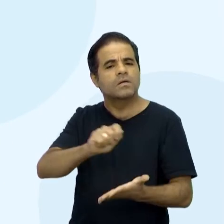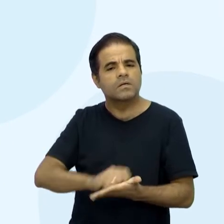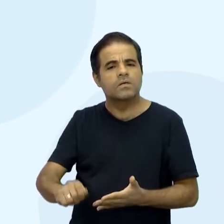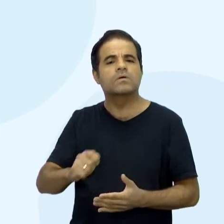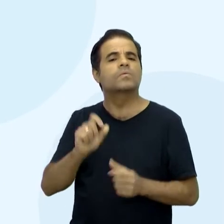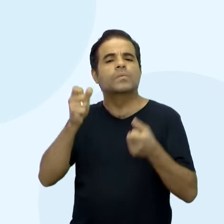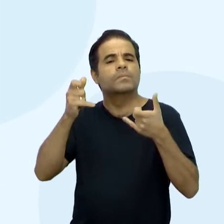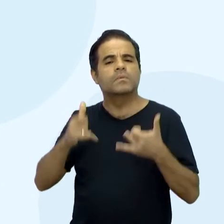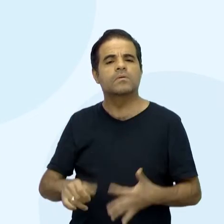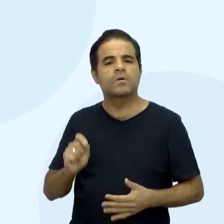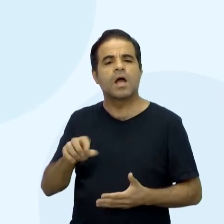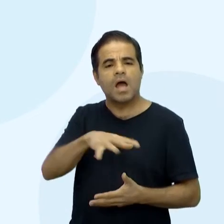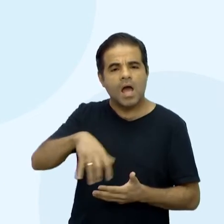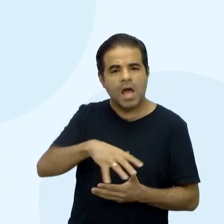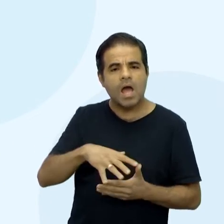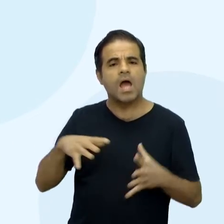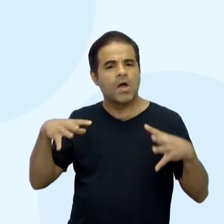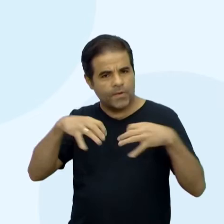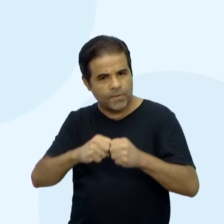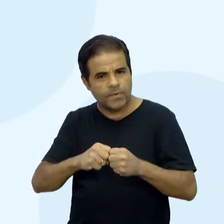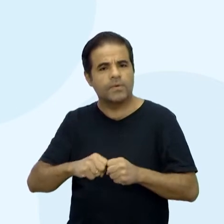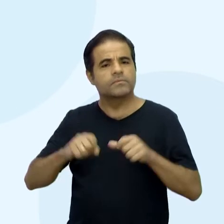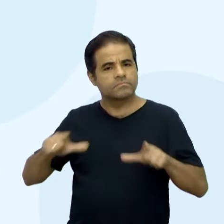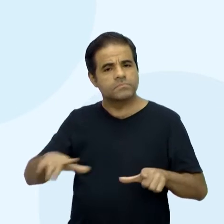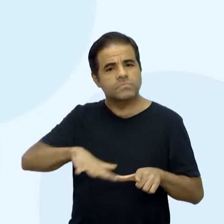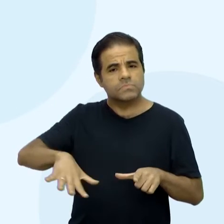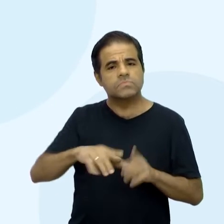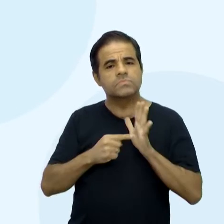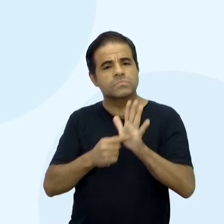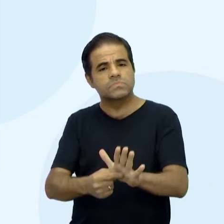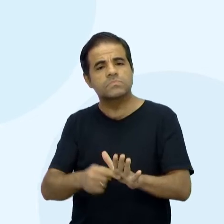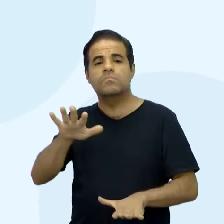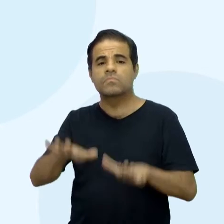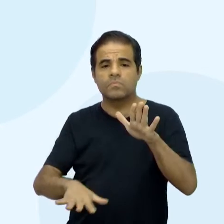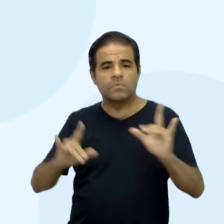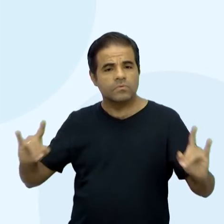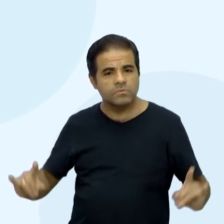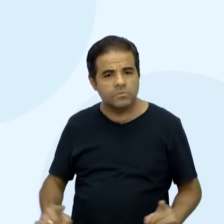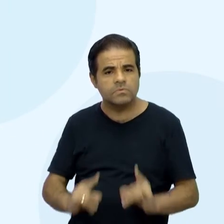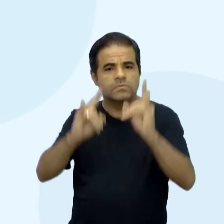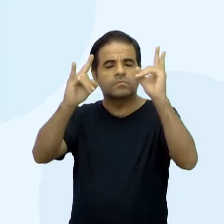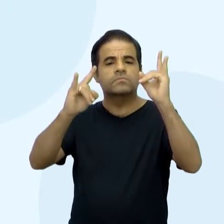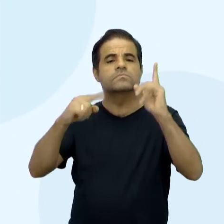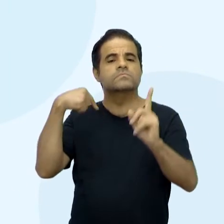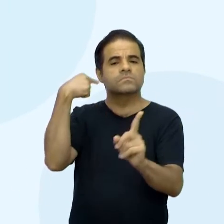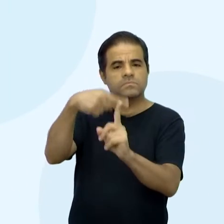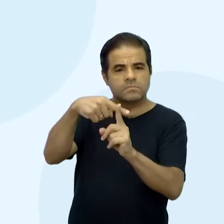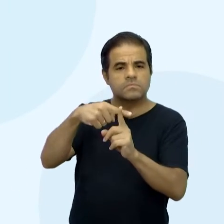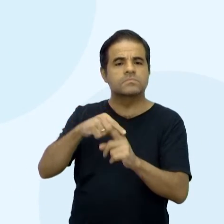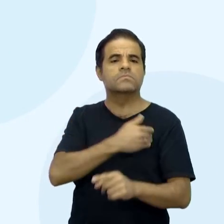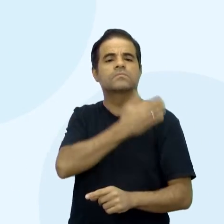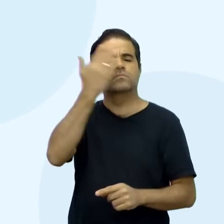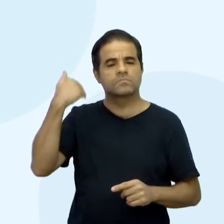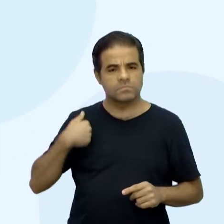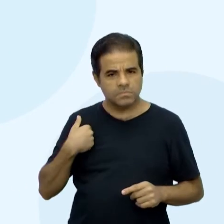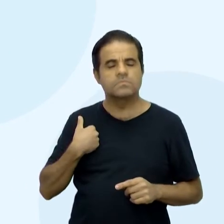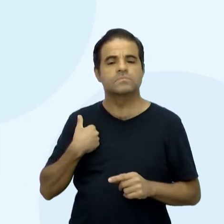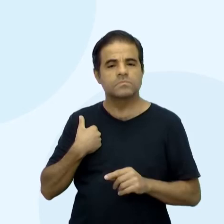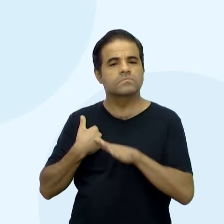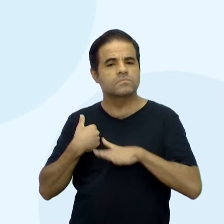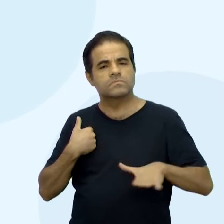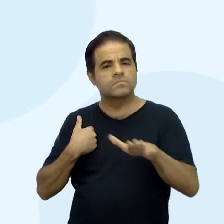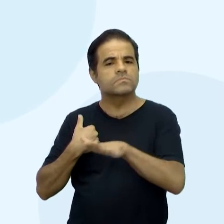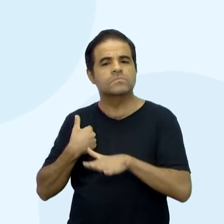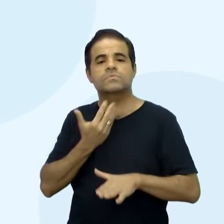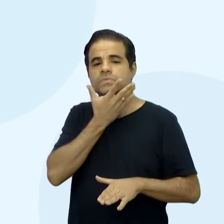o seguinte: a área escura do piso indica a localização provável do edifício da igreja Nossa